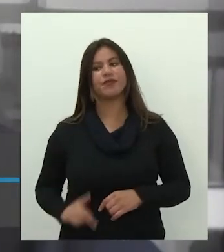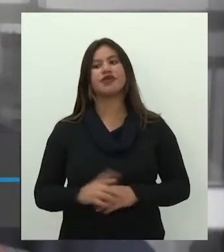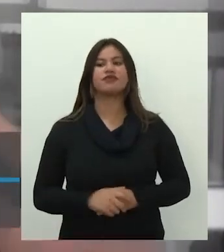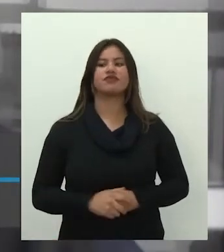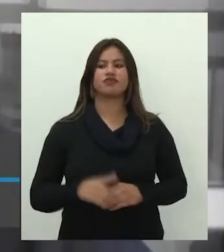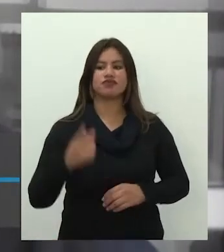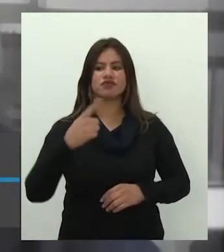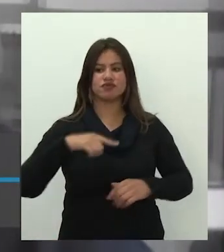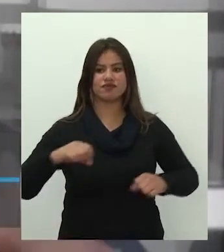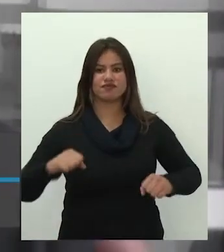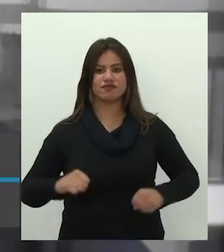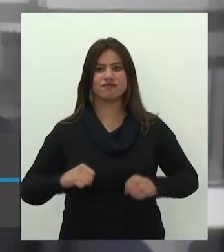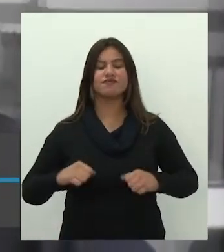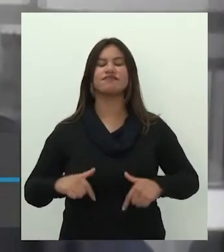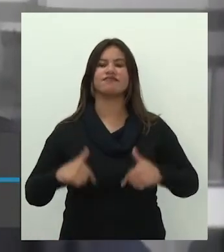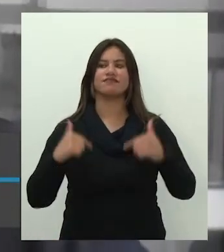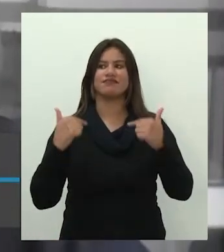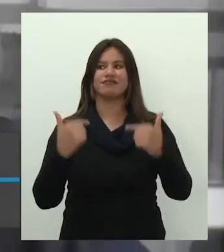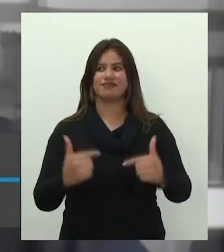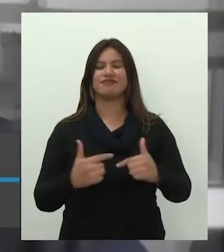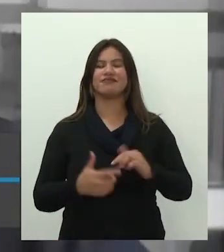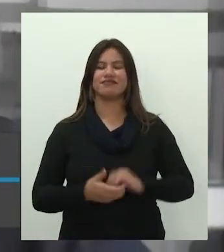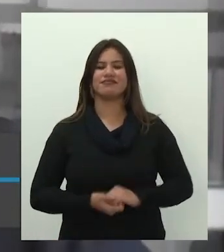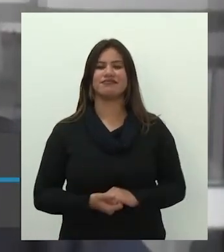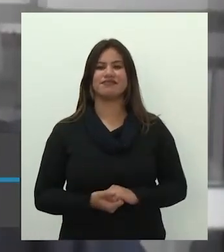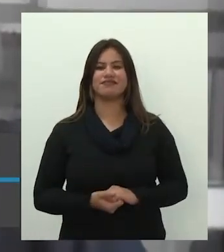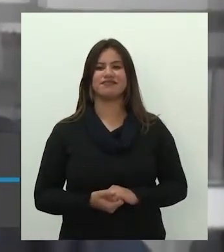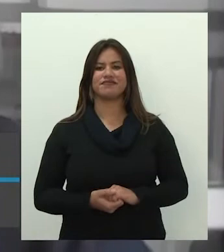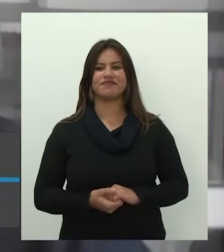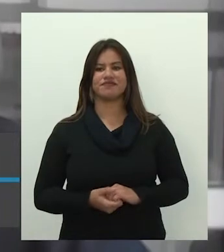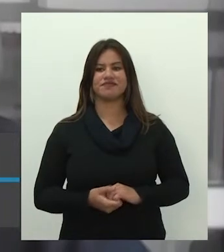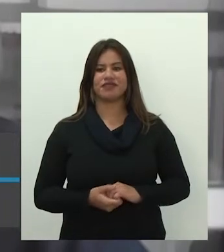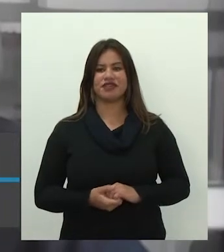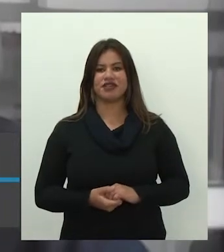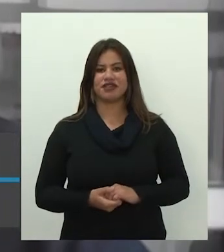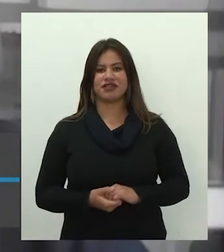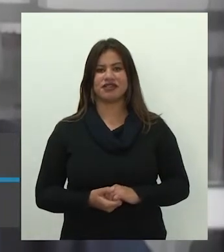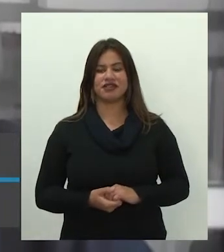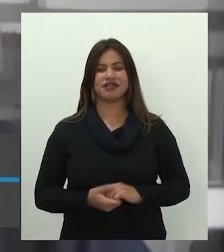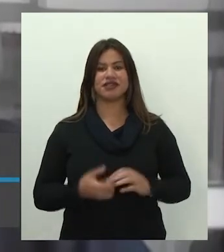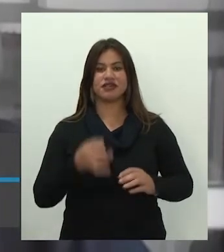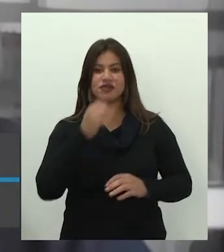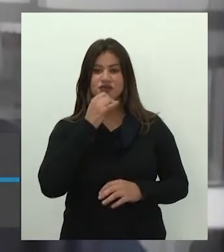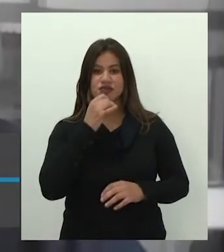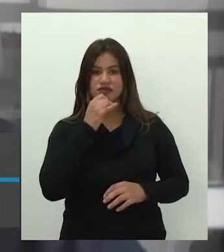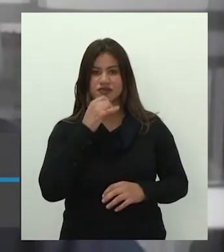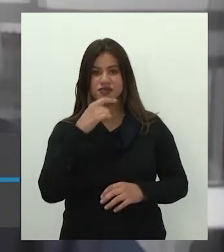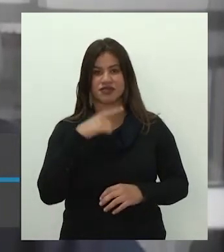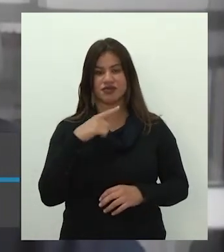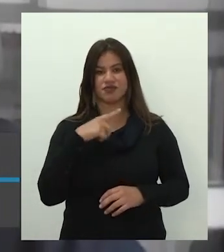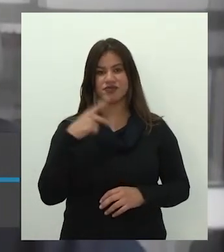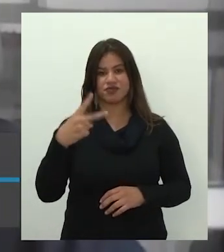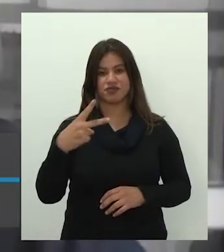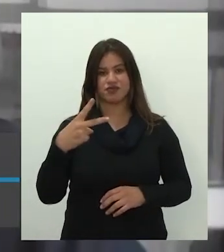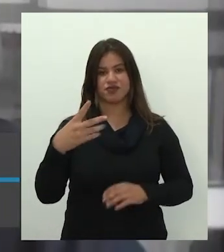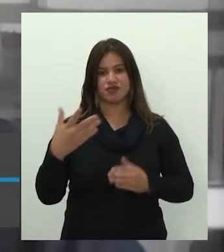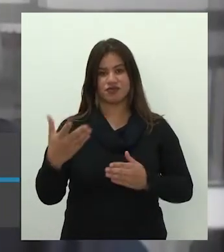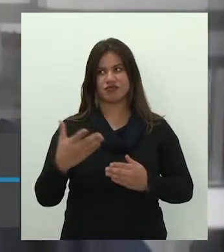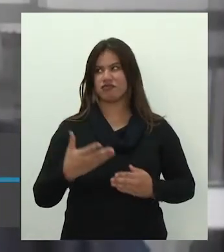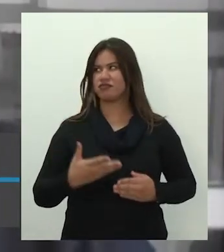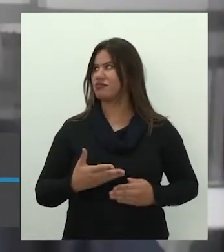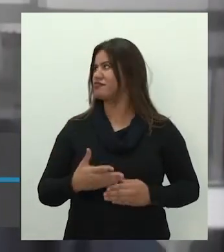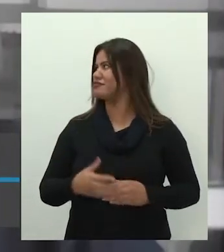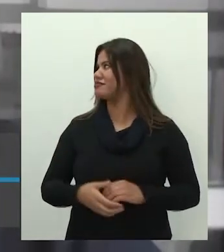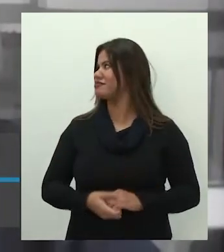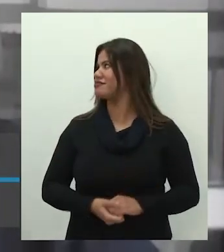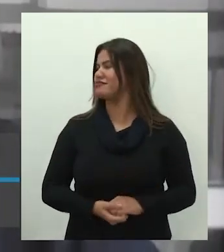muito engajada, sempre dentro das suas atividades. E como exemplo disso, nós temos aqui duas convidadas, né?